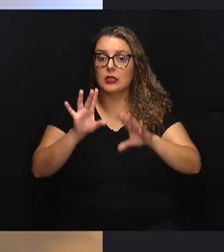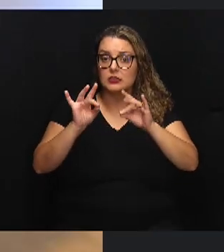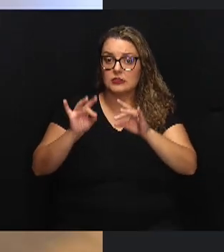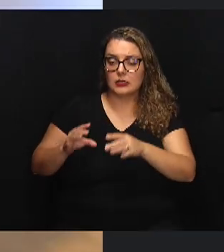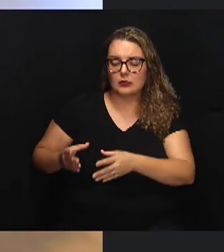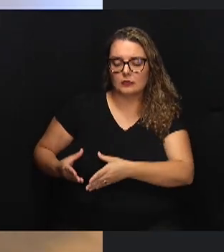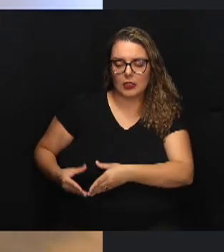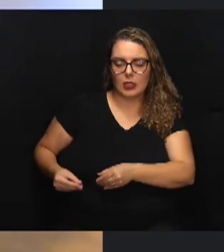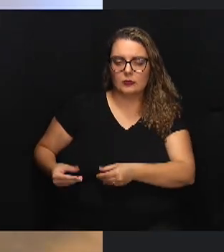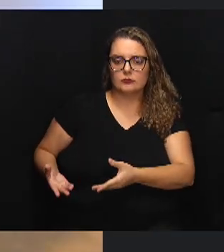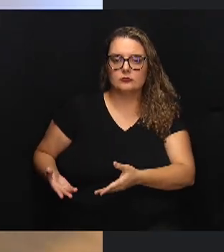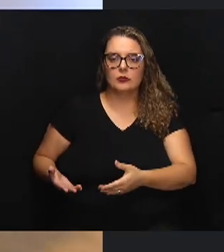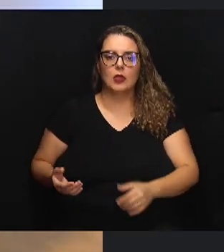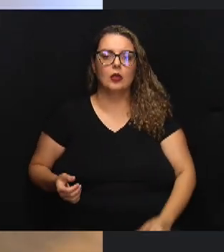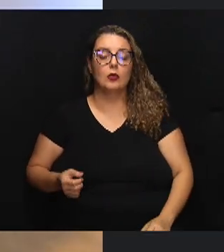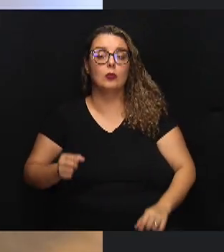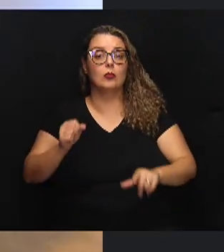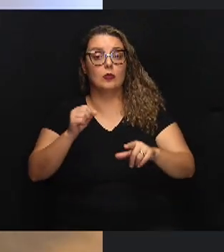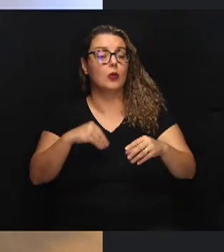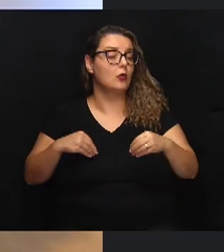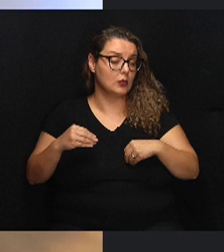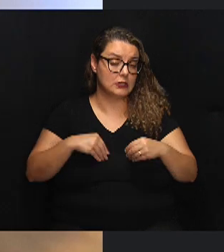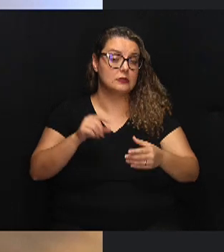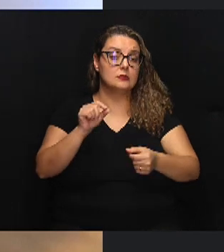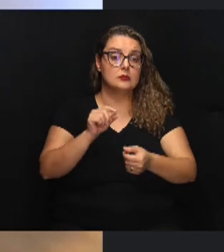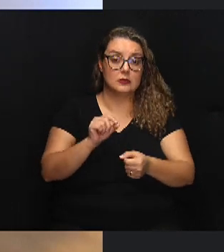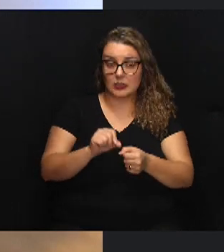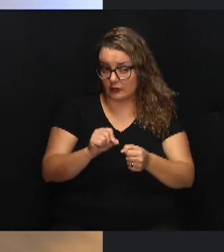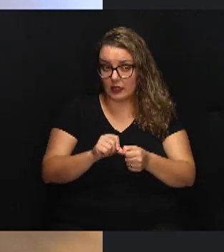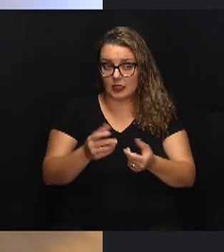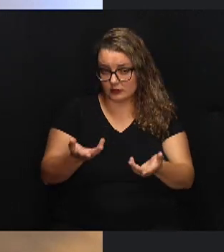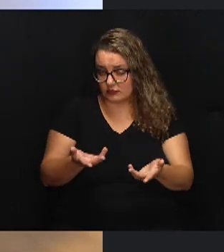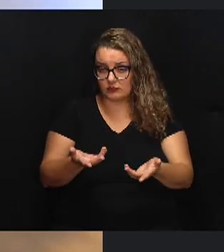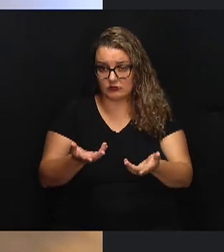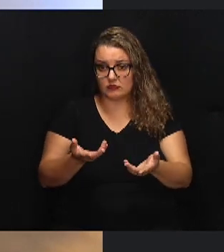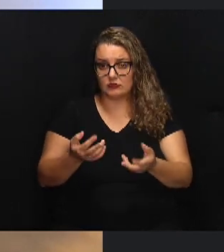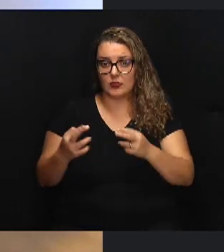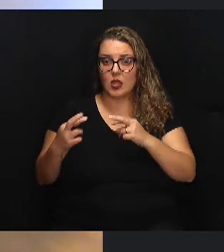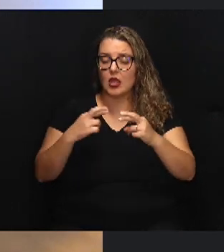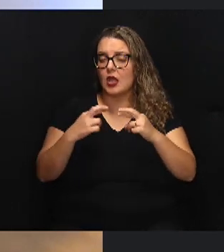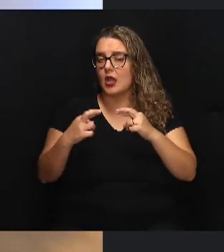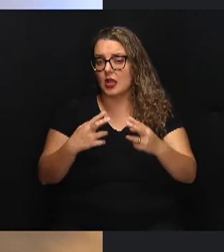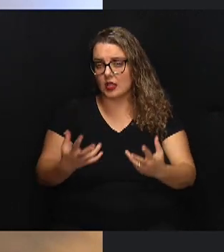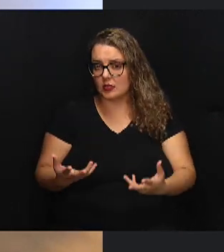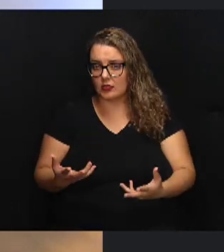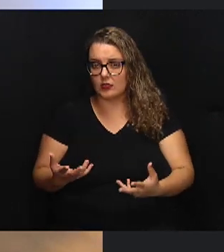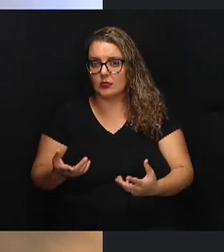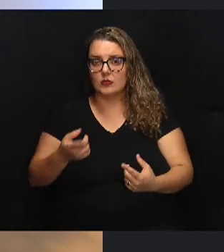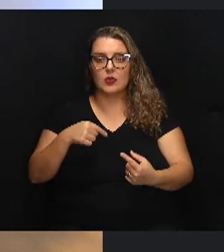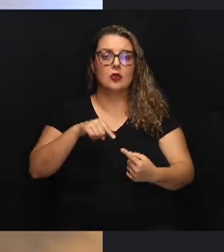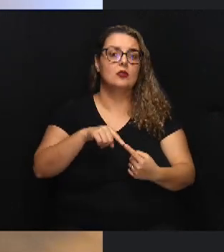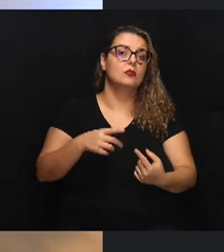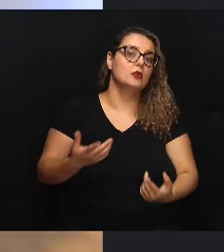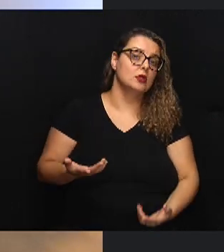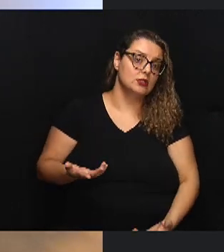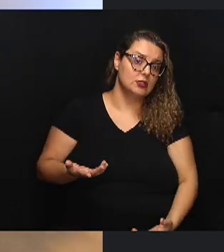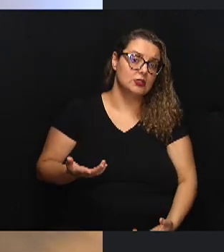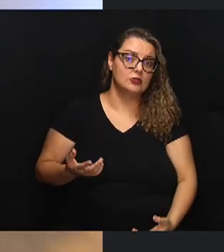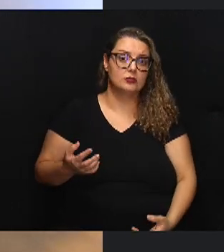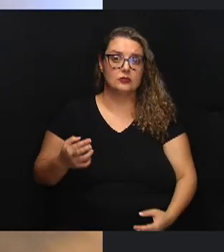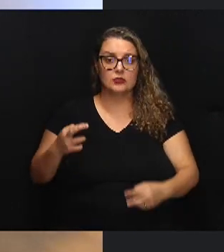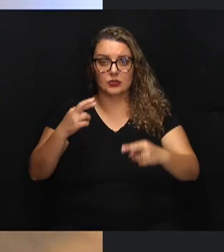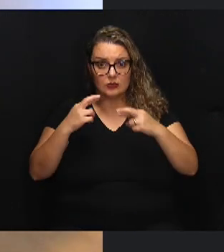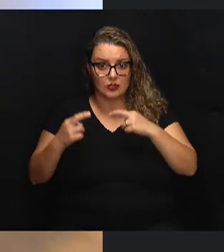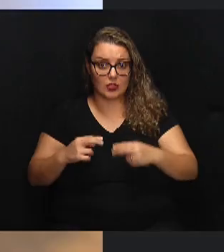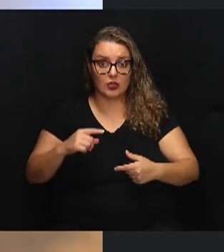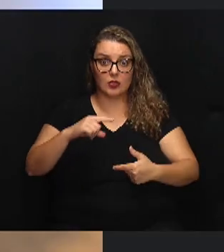pâncreas. Um exame que eventualmente é realizado para fins de rastreamento, para fins eventualmente de checar algum quadro